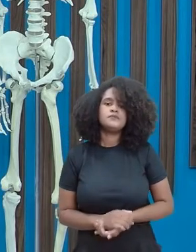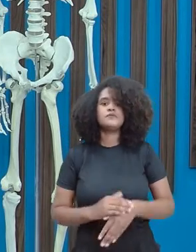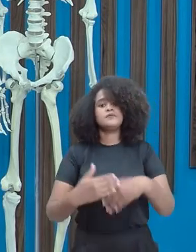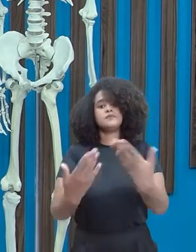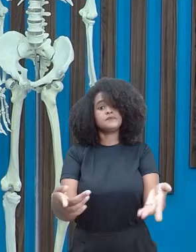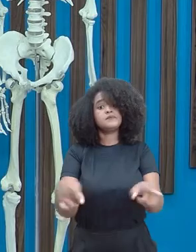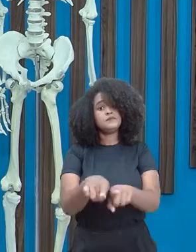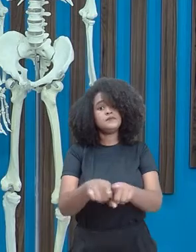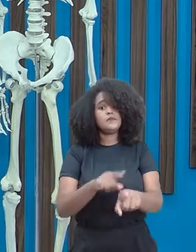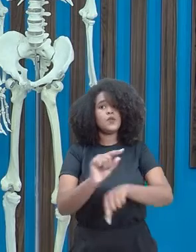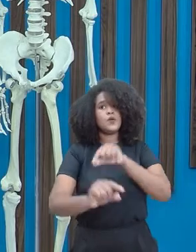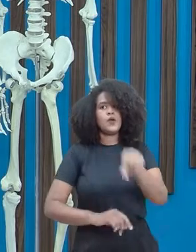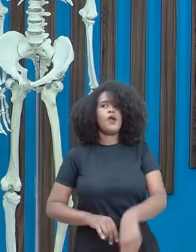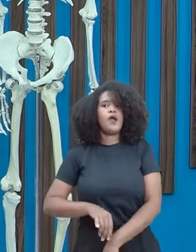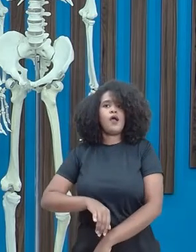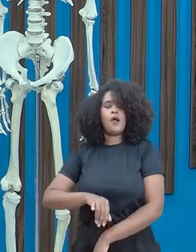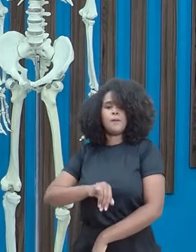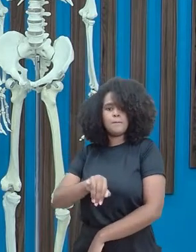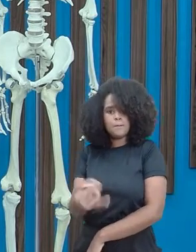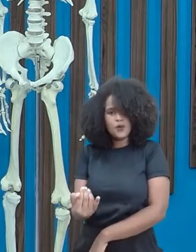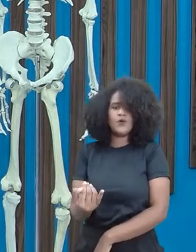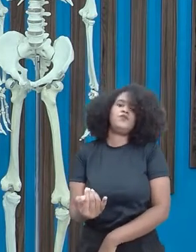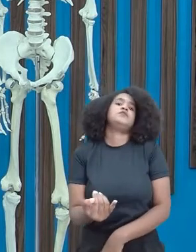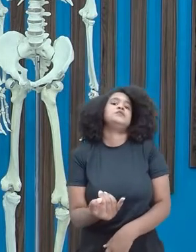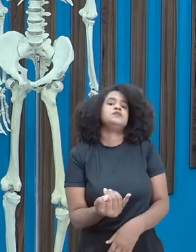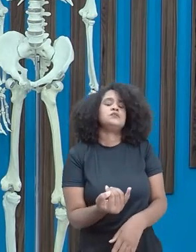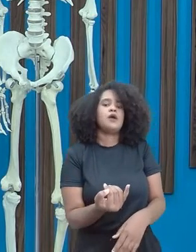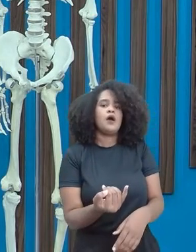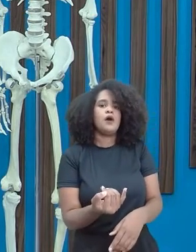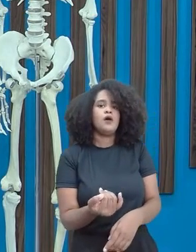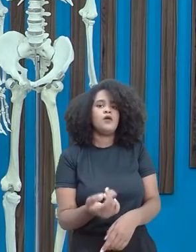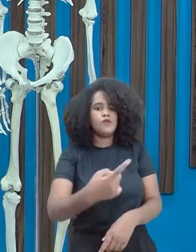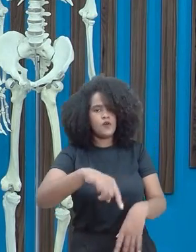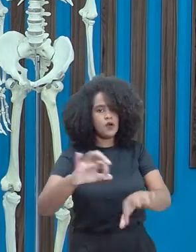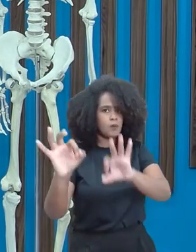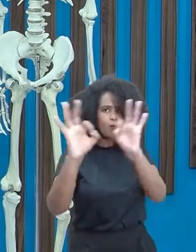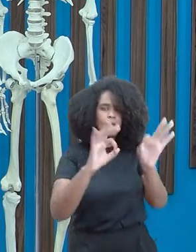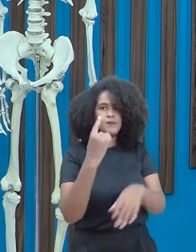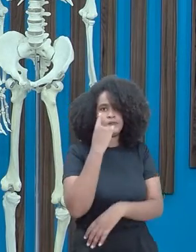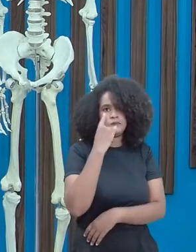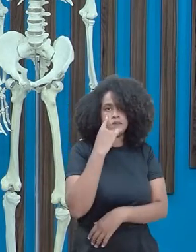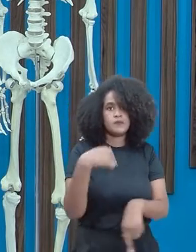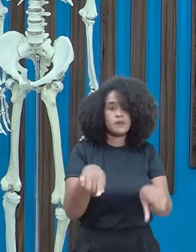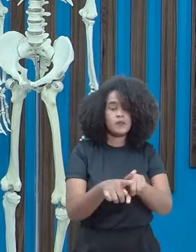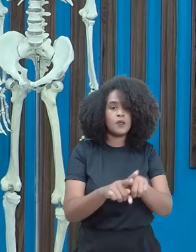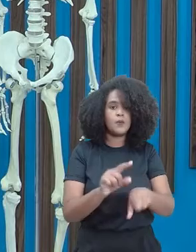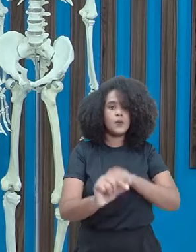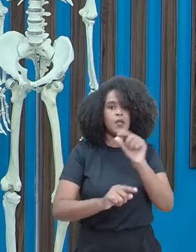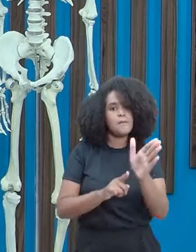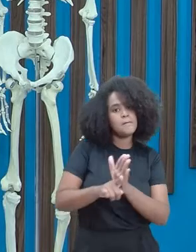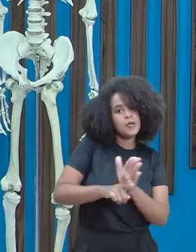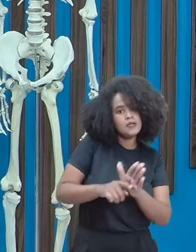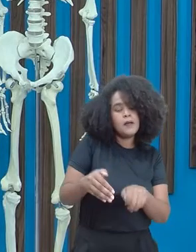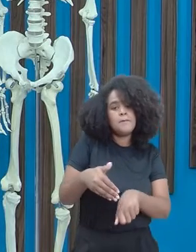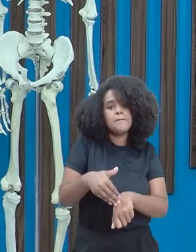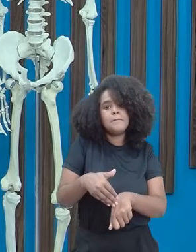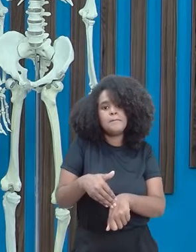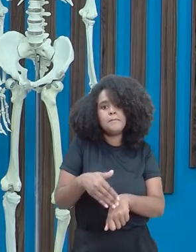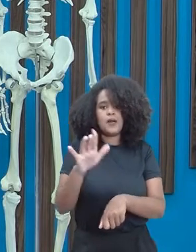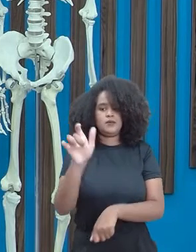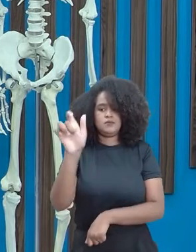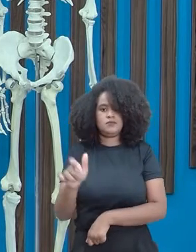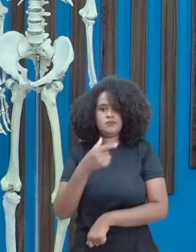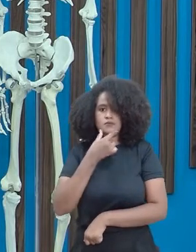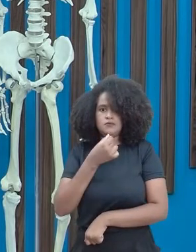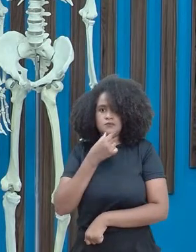Também você pode aproveitar, Gabriel e outros que estão nos assistindo, para também pesquisar mais a respeito dele e trazer